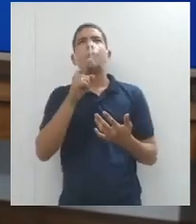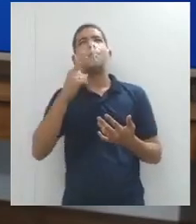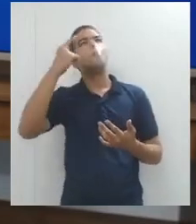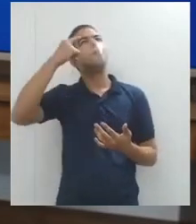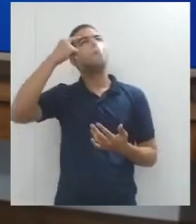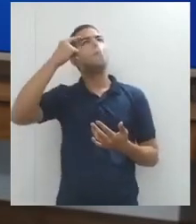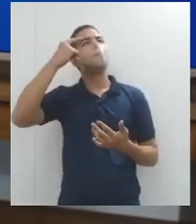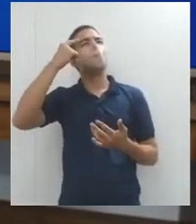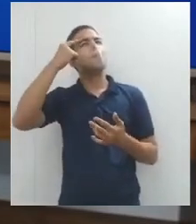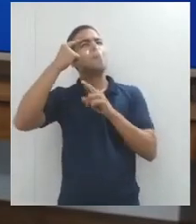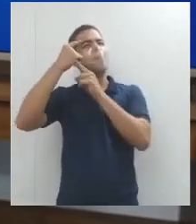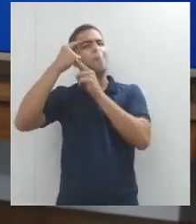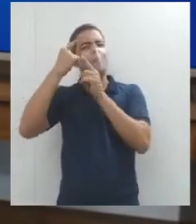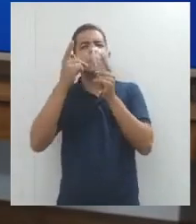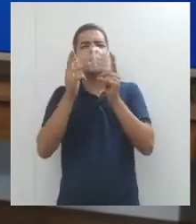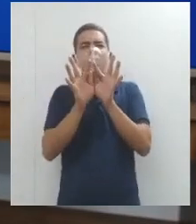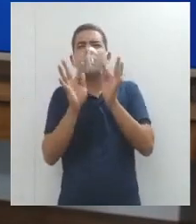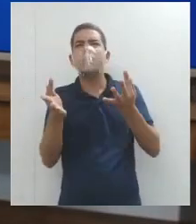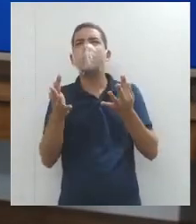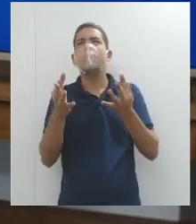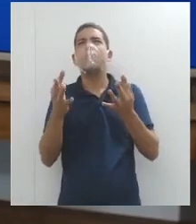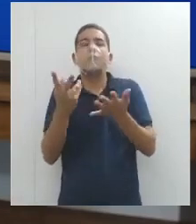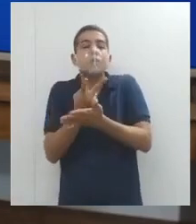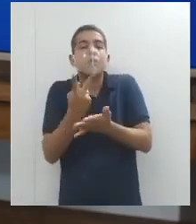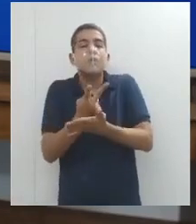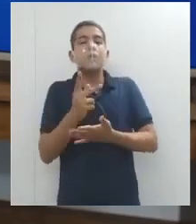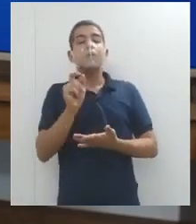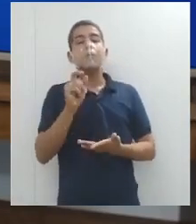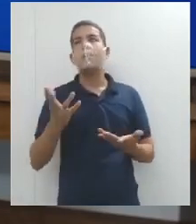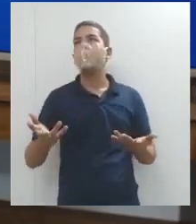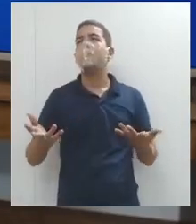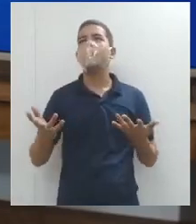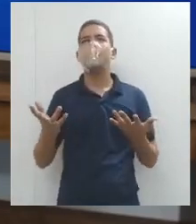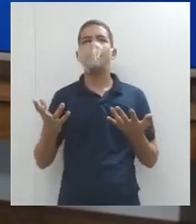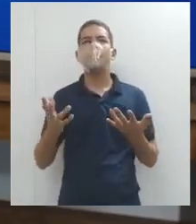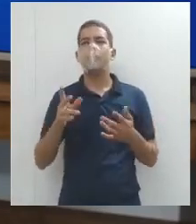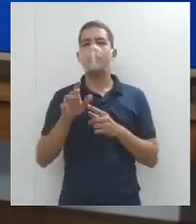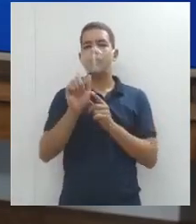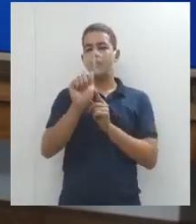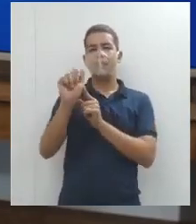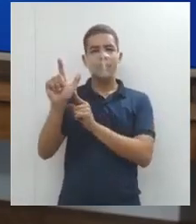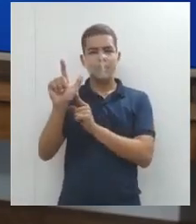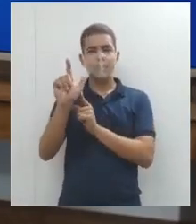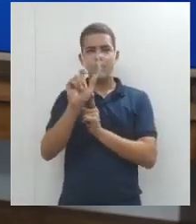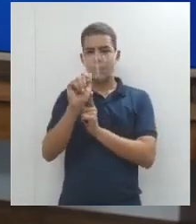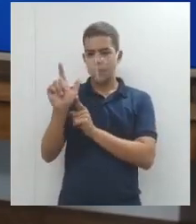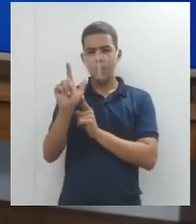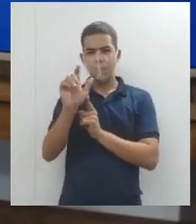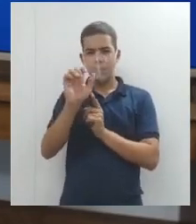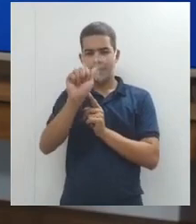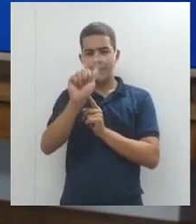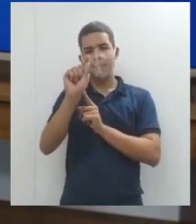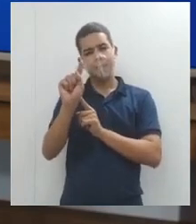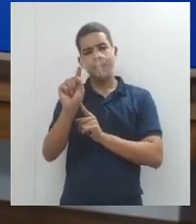ideia simples, na ideia equivocada de que, por exemplo, azul, a palavra